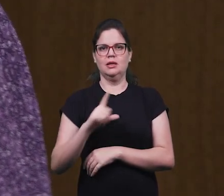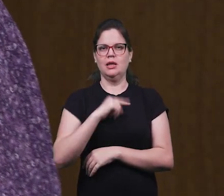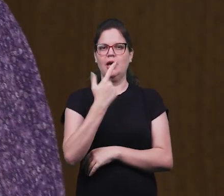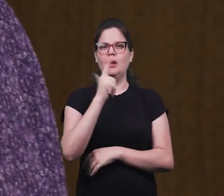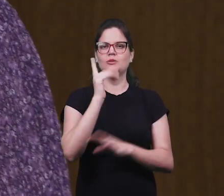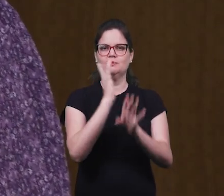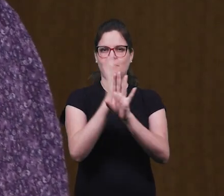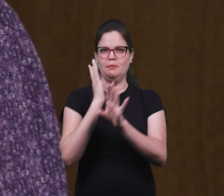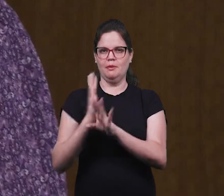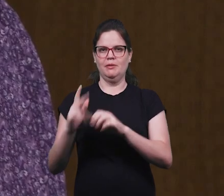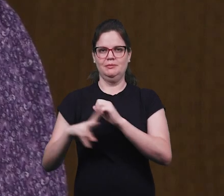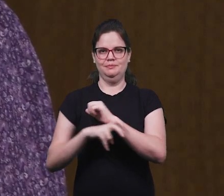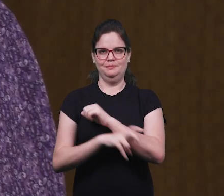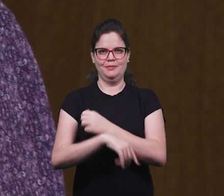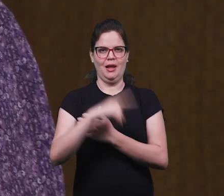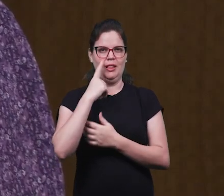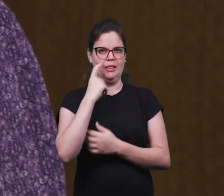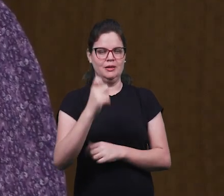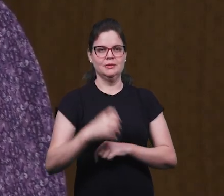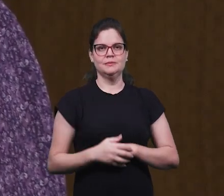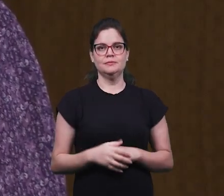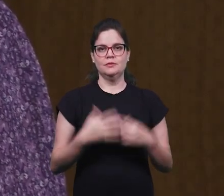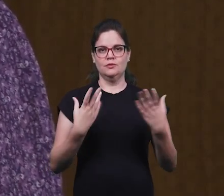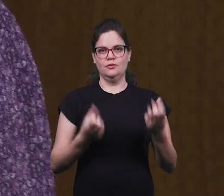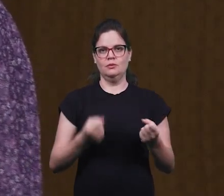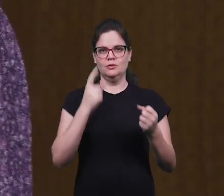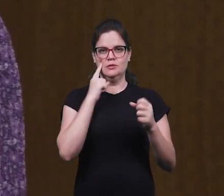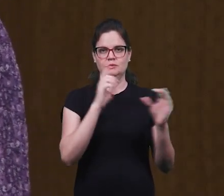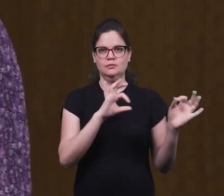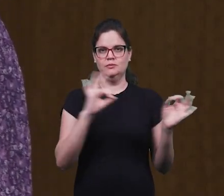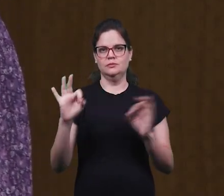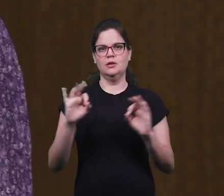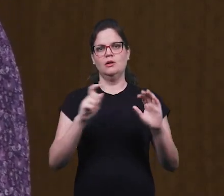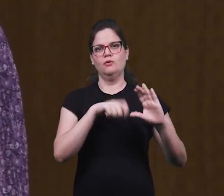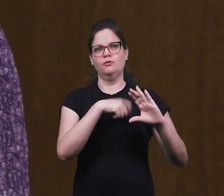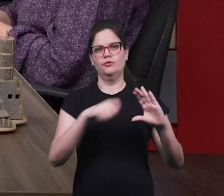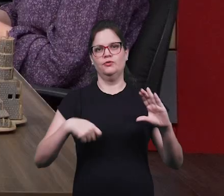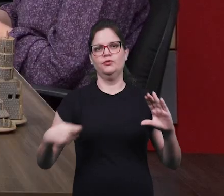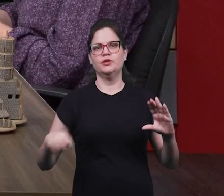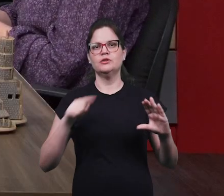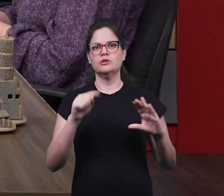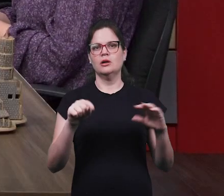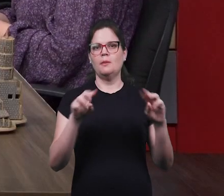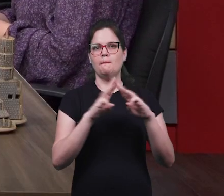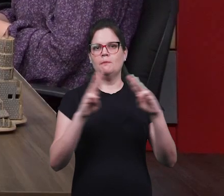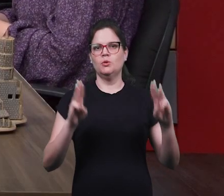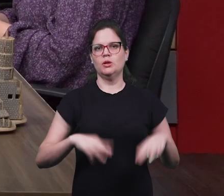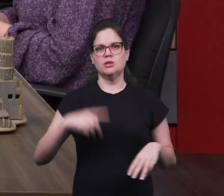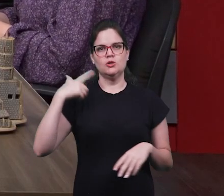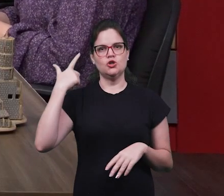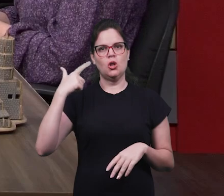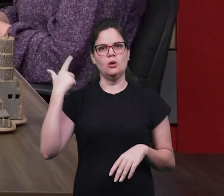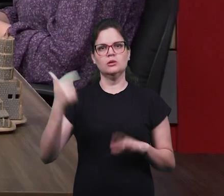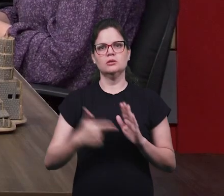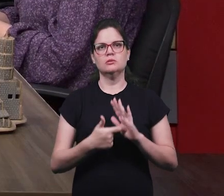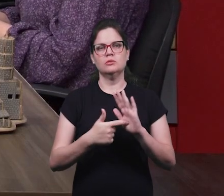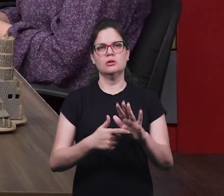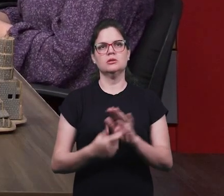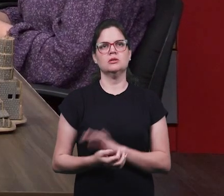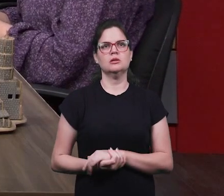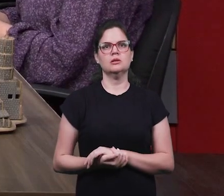Nós vemos então, a gente podia colocar um vídeo, aquele vídeo que eu fiz lá no Museu Britânico.